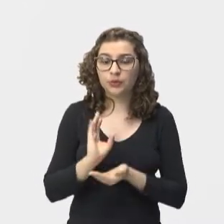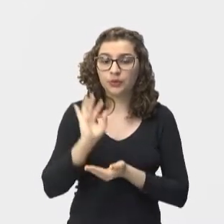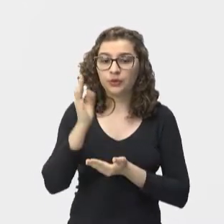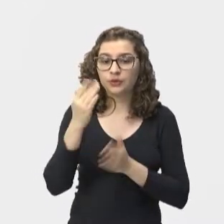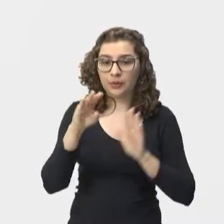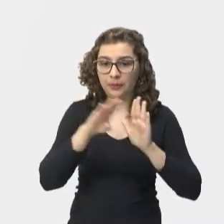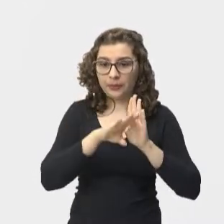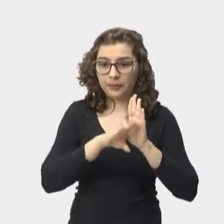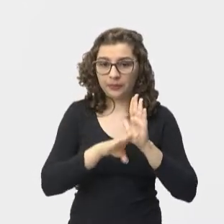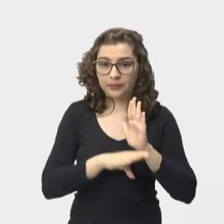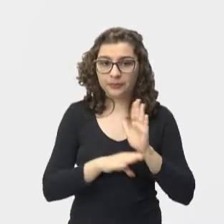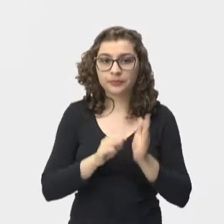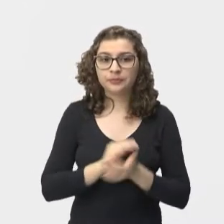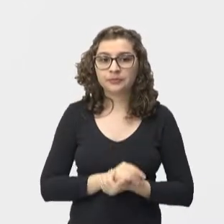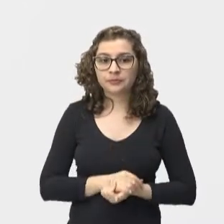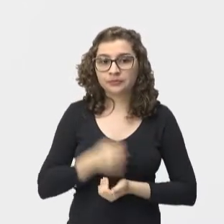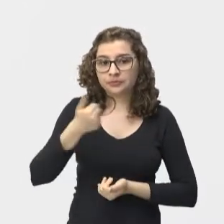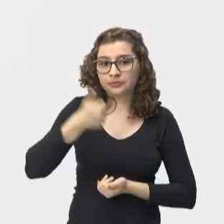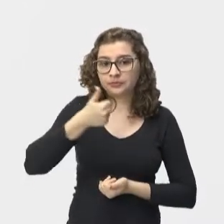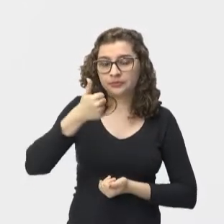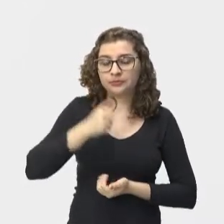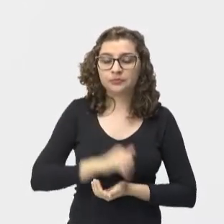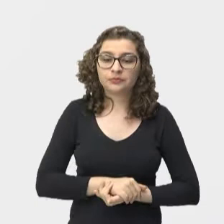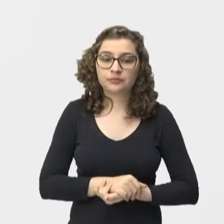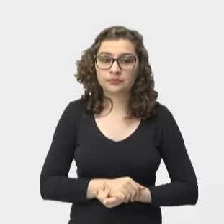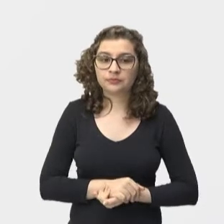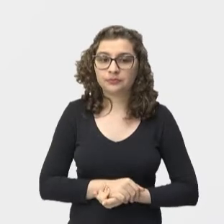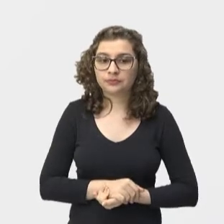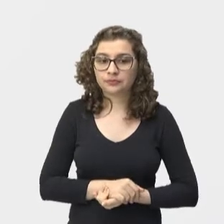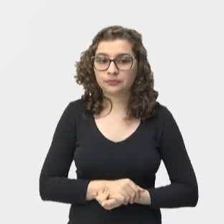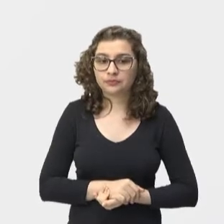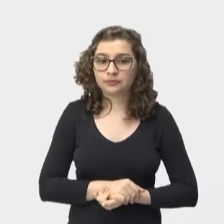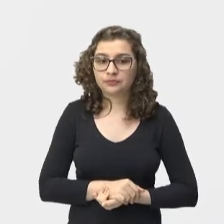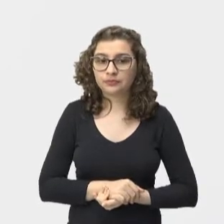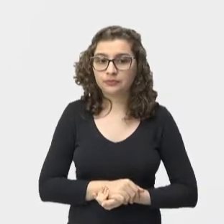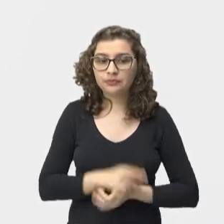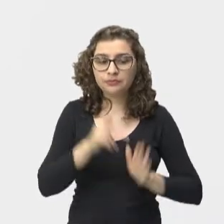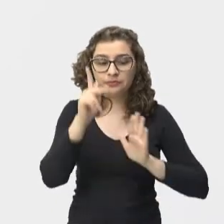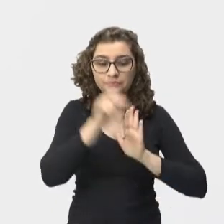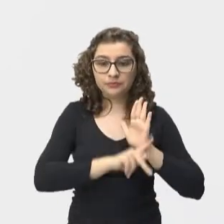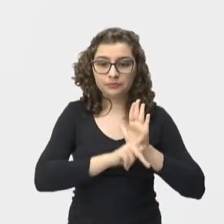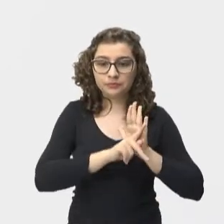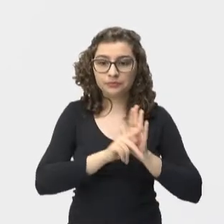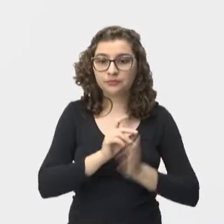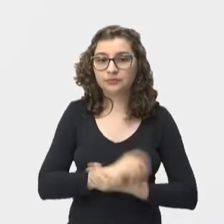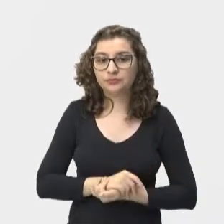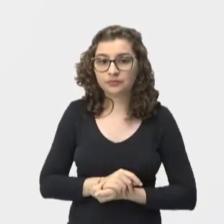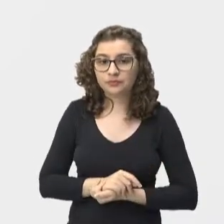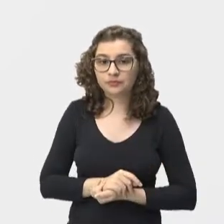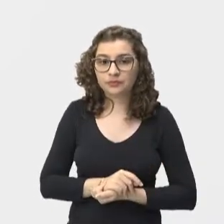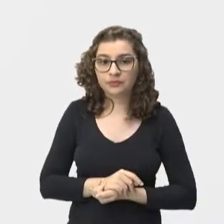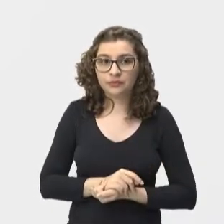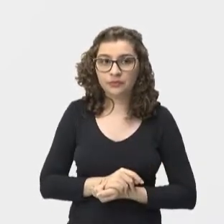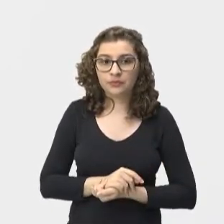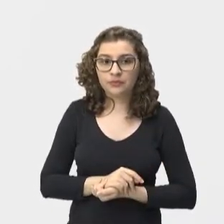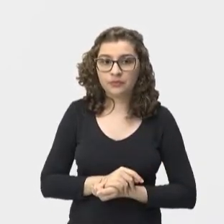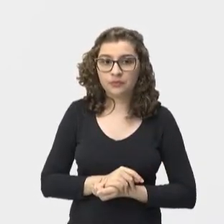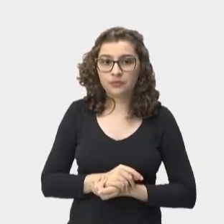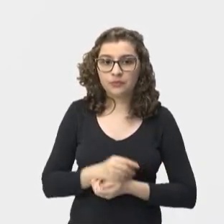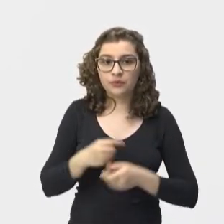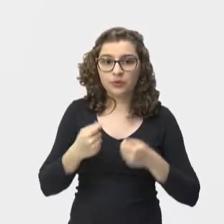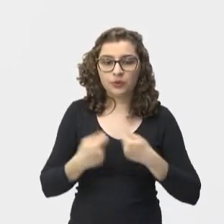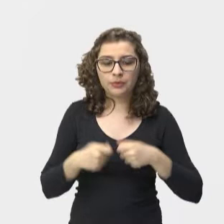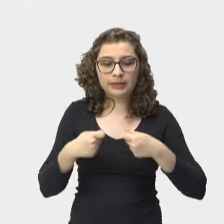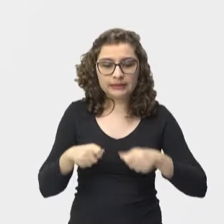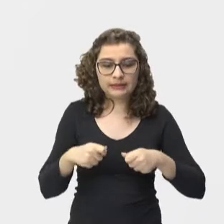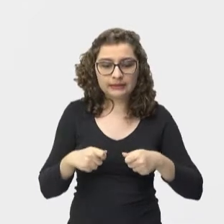seguinte forma. Primeiro, então, planejamento, plano. Então você tem uma necessidade, tem